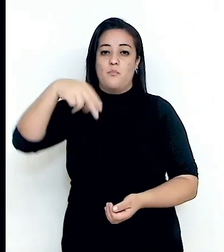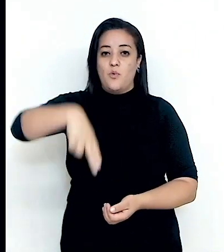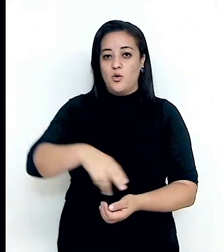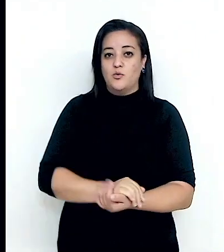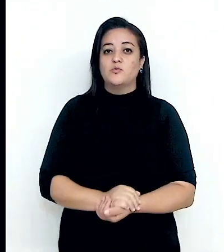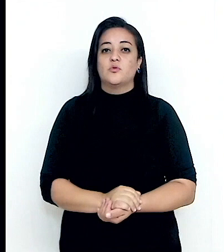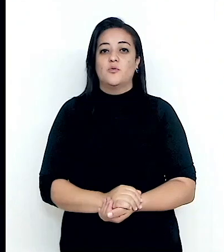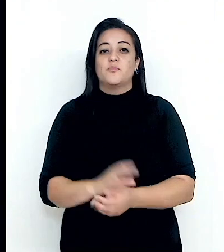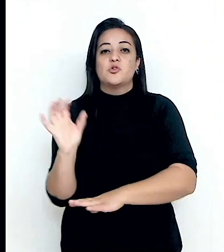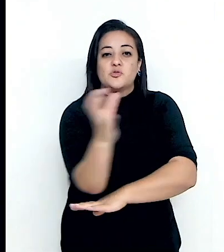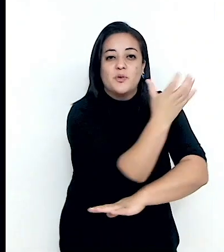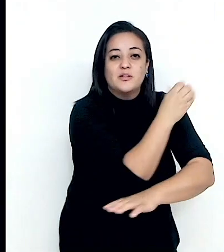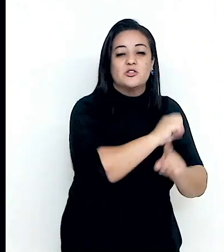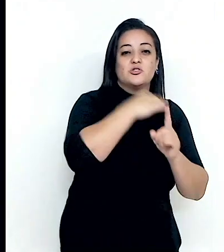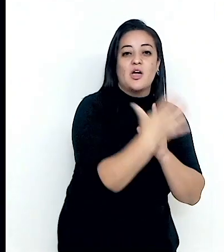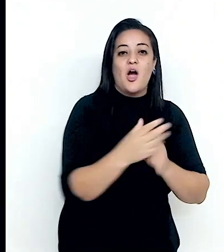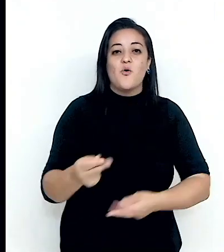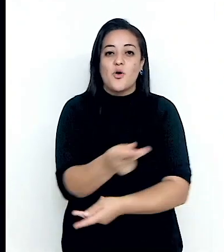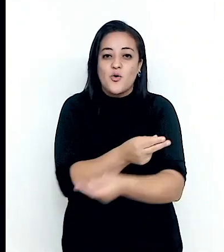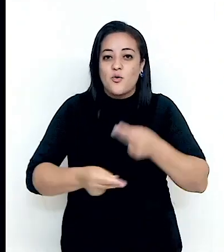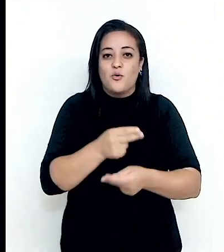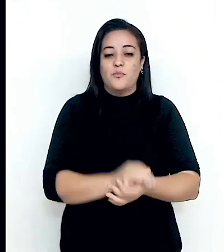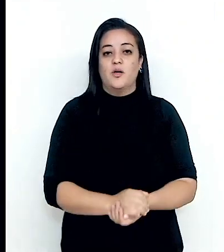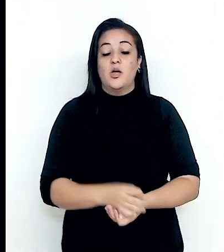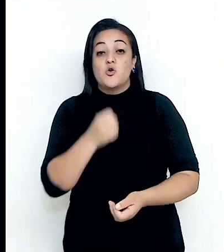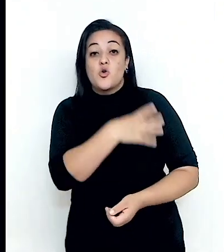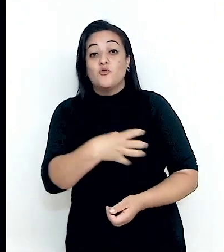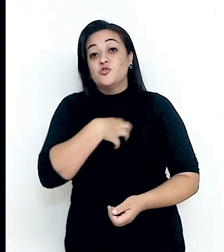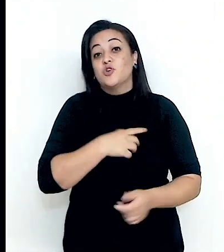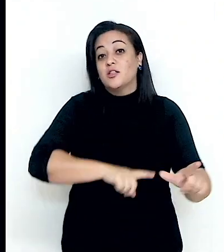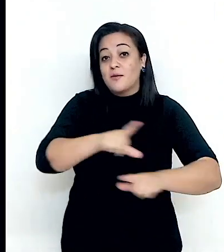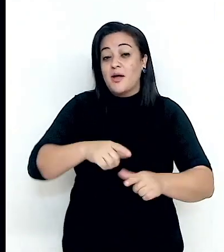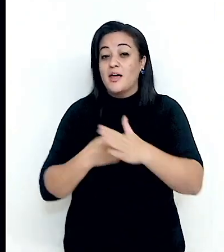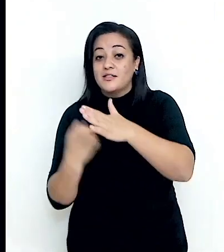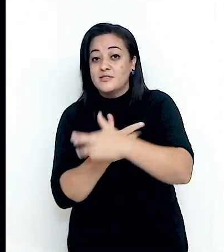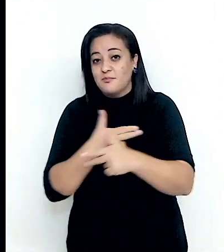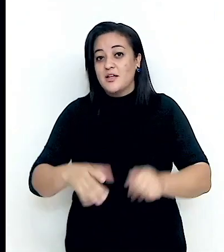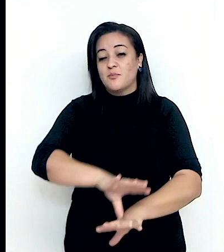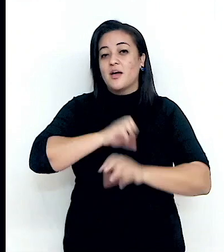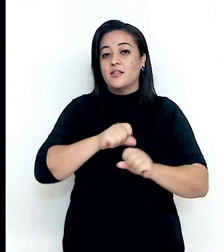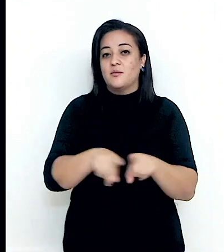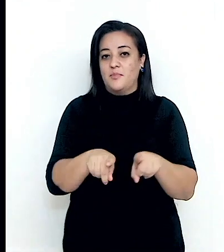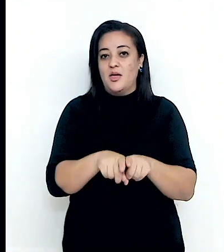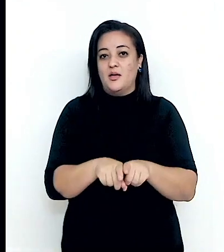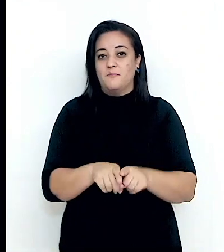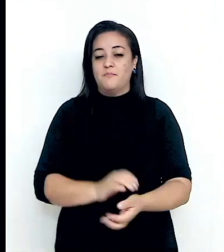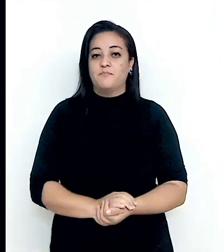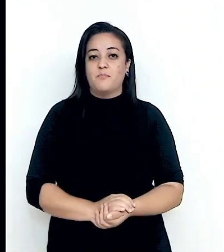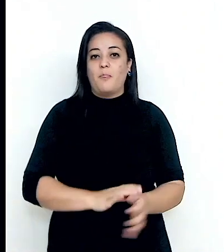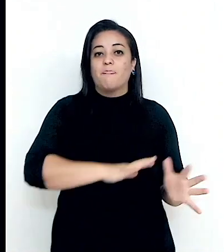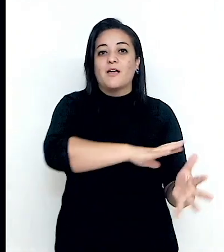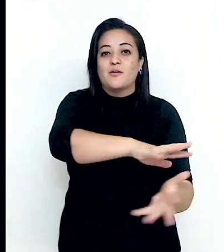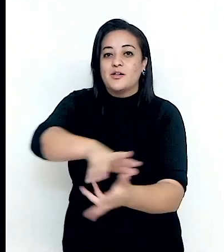Sustainability, meio ambiente, social e econômico. Essa nova postura das empresas e do mercado universaliza